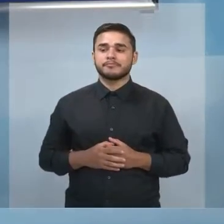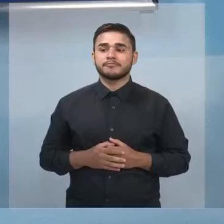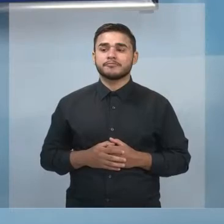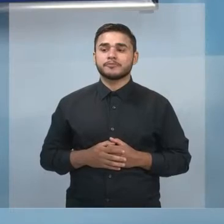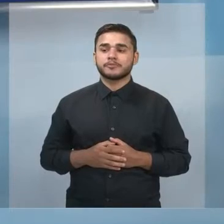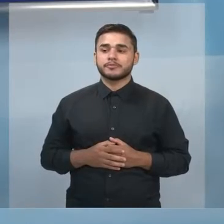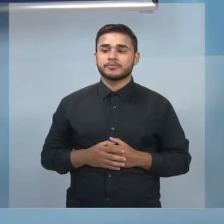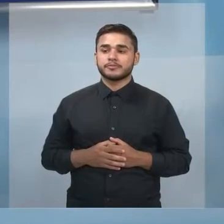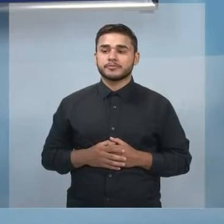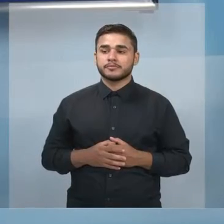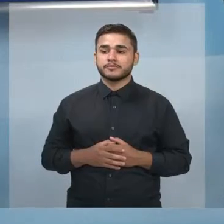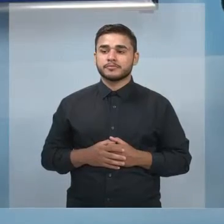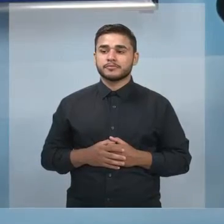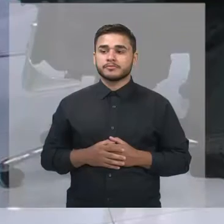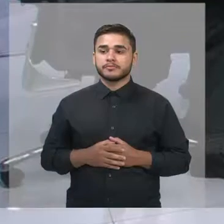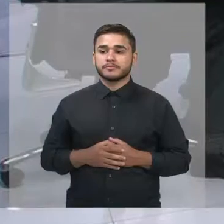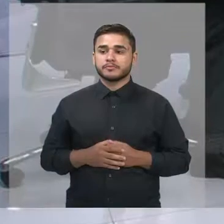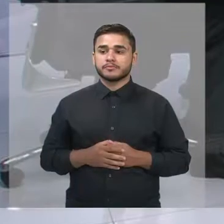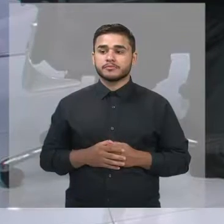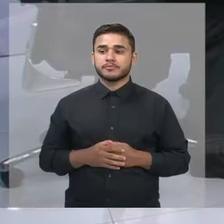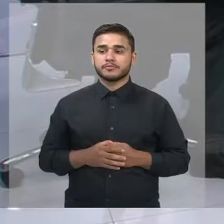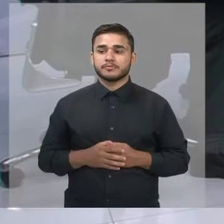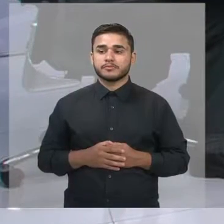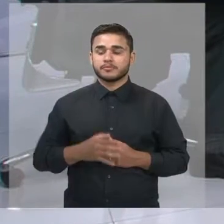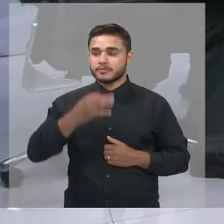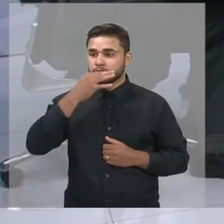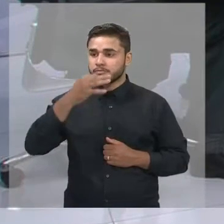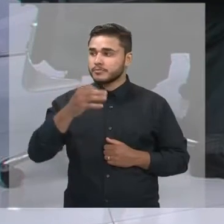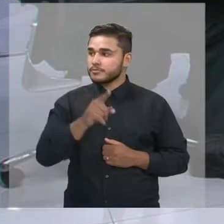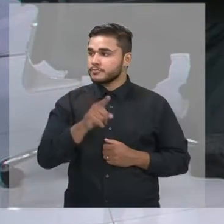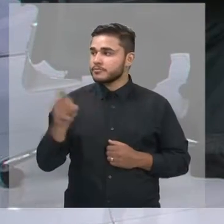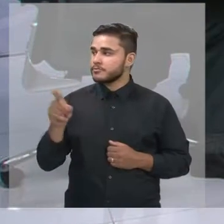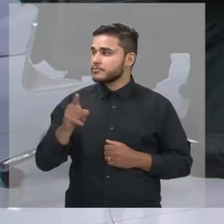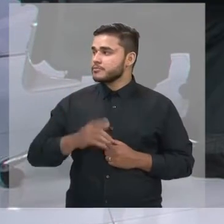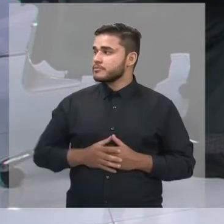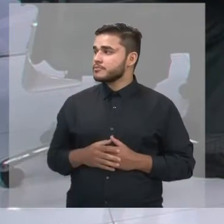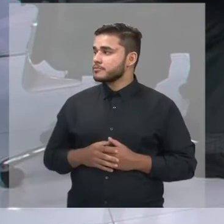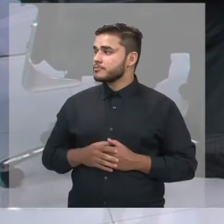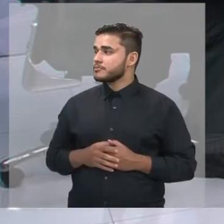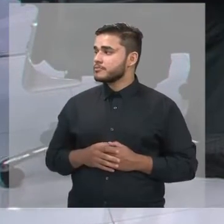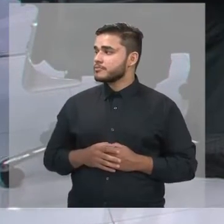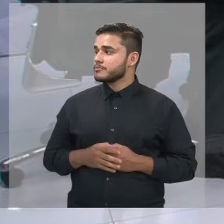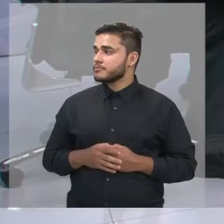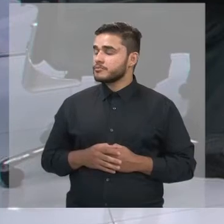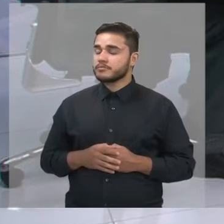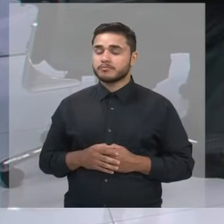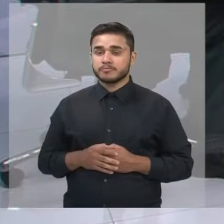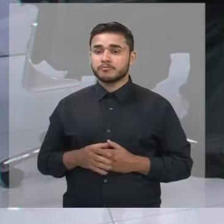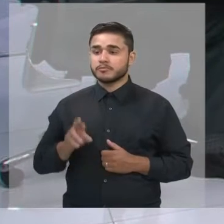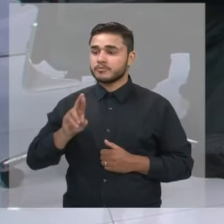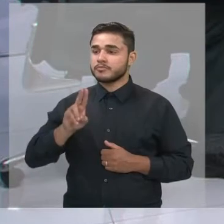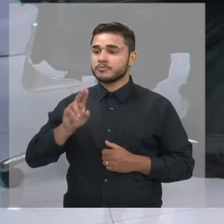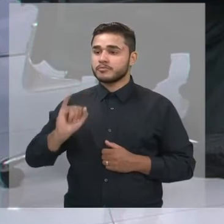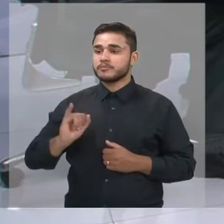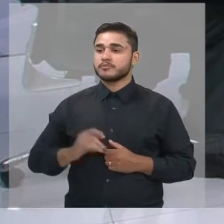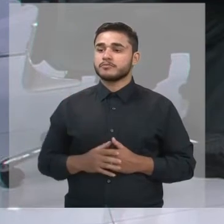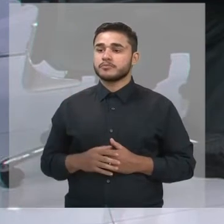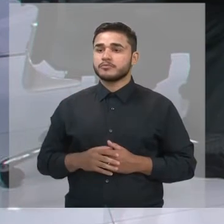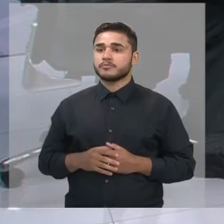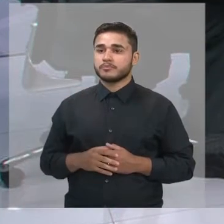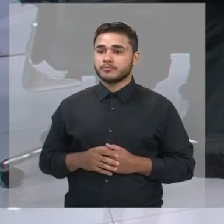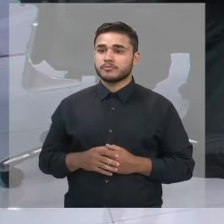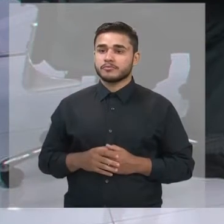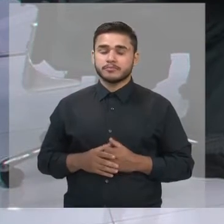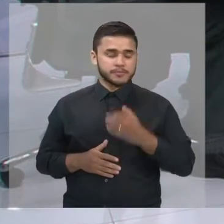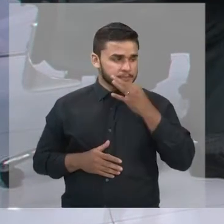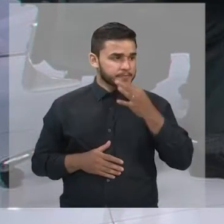Mas tem mais um minuto aqui para alguém que queira completar alguma coisa, professor Rui. O que eu chamo de